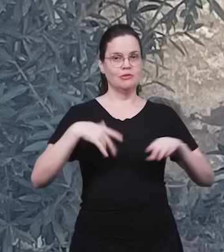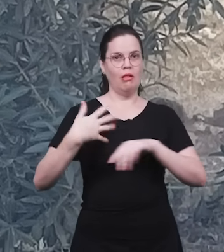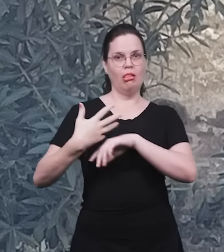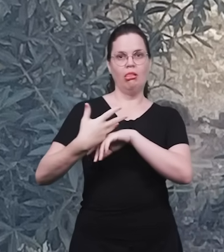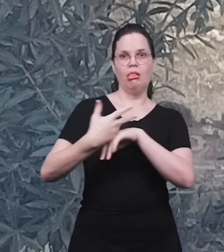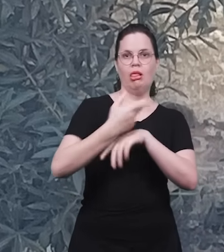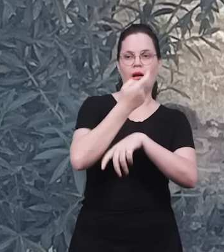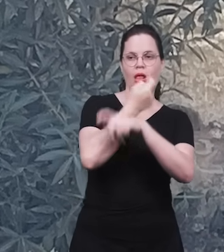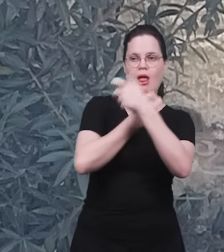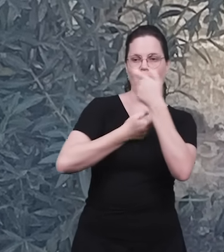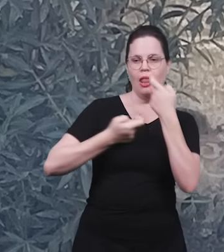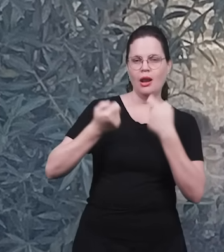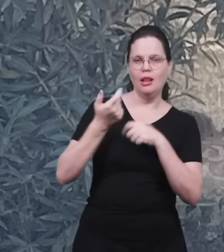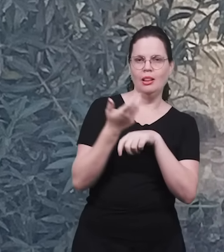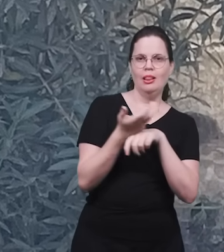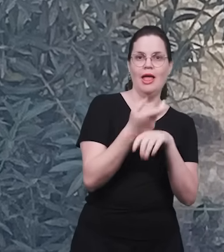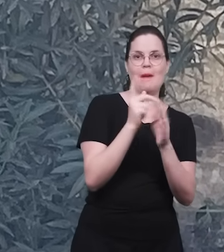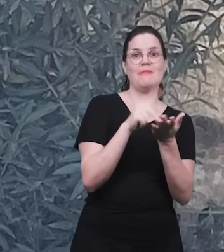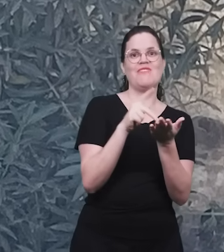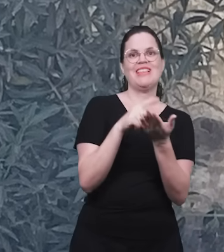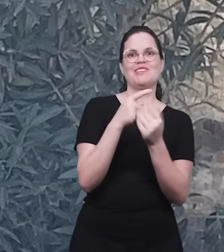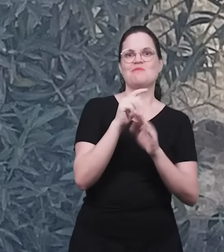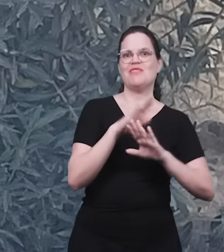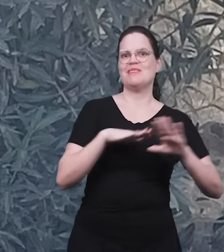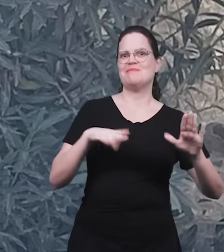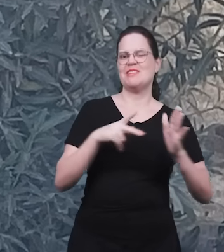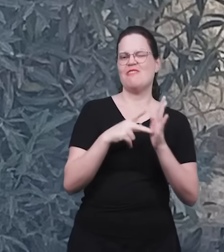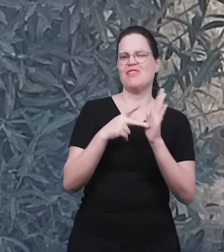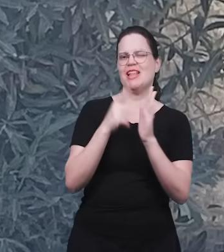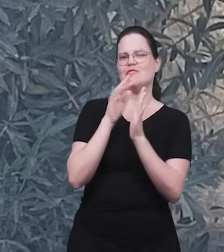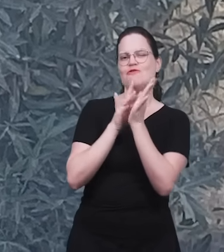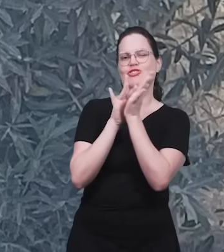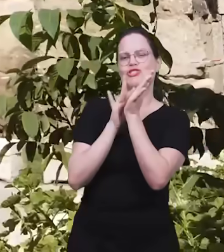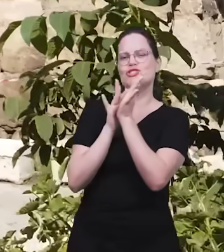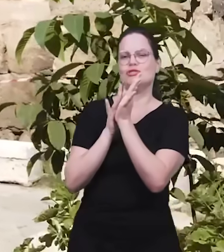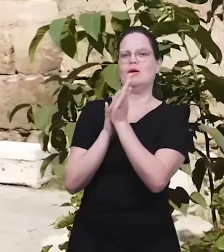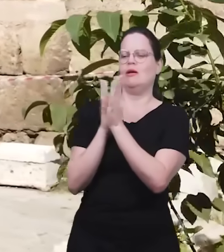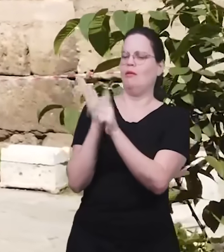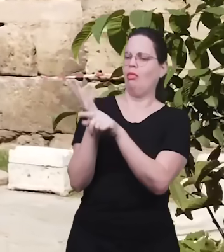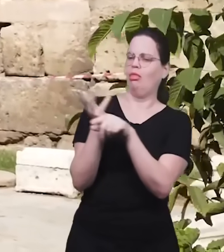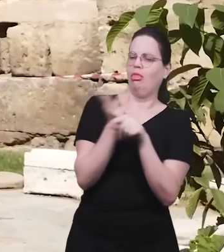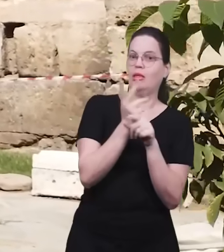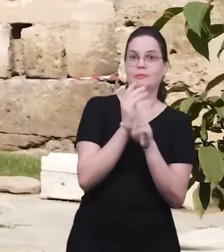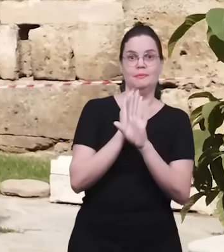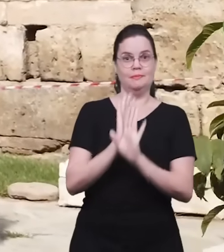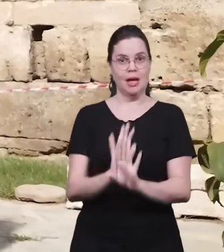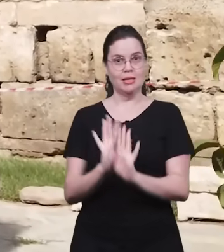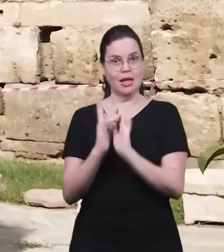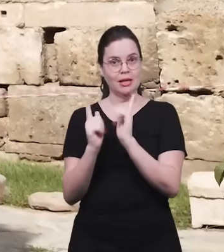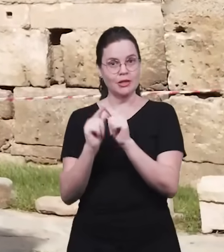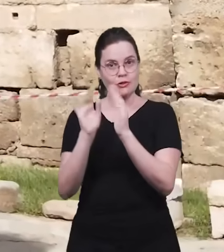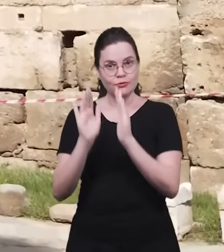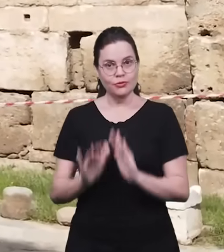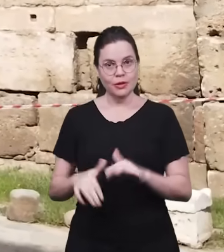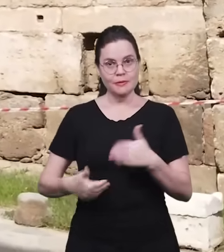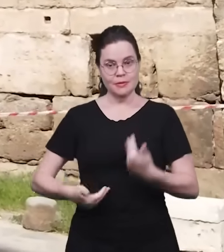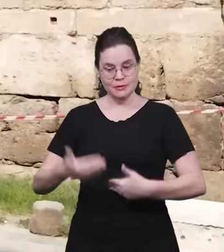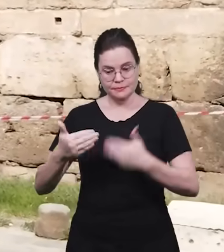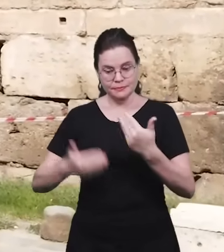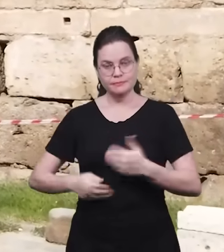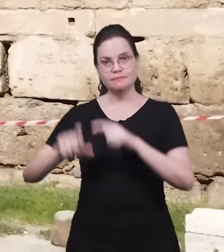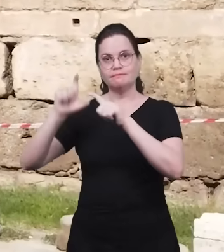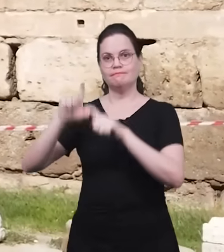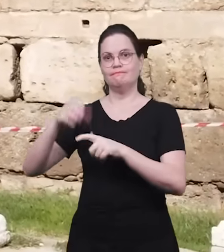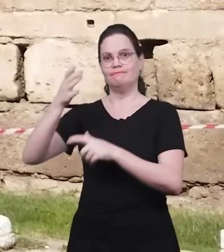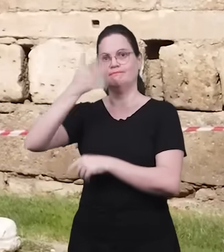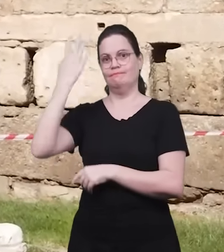né? De enganar o homem. Mas a igreja, ela tem a revelação de Jesus. A igreja, ela vive na dependência do Espírito